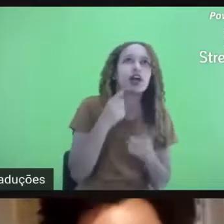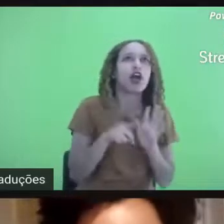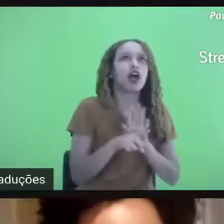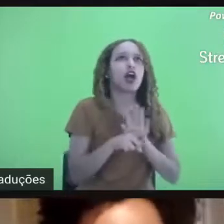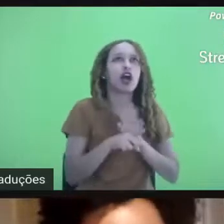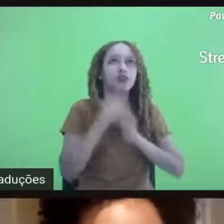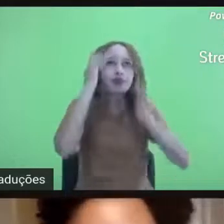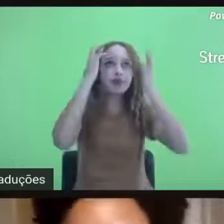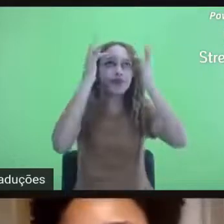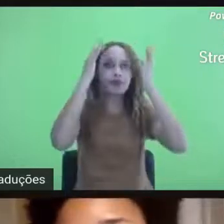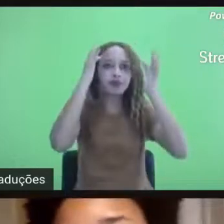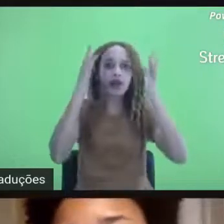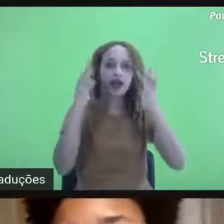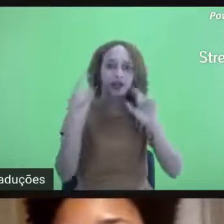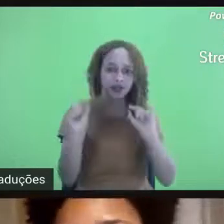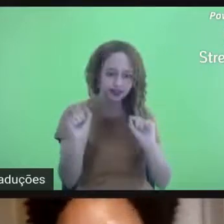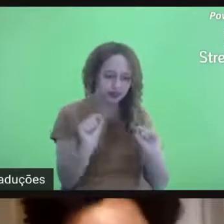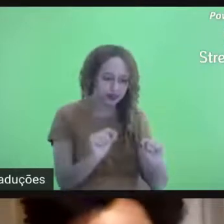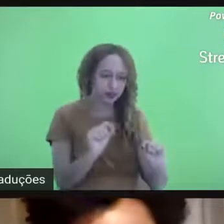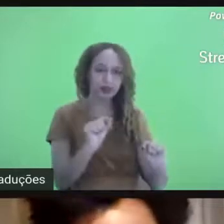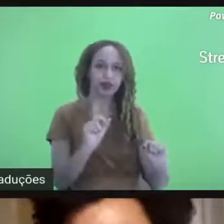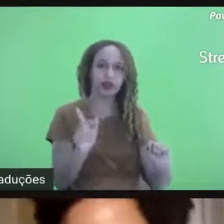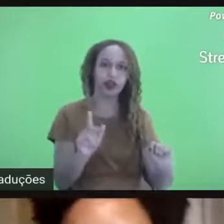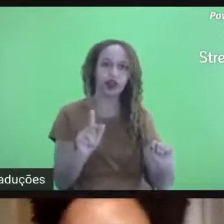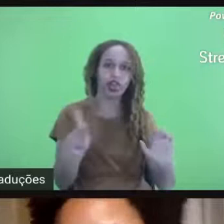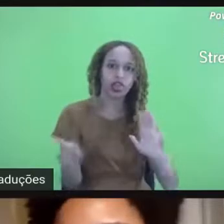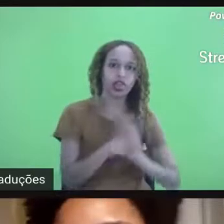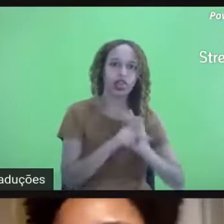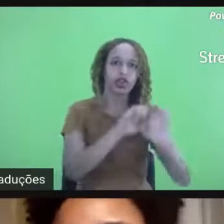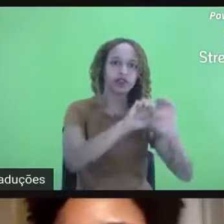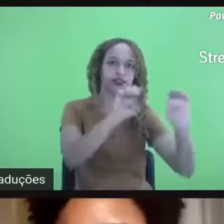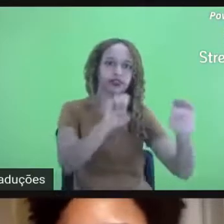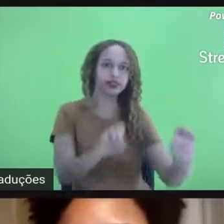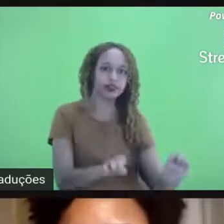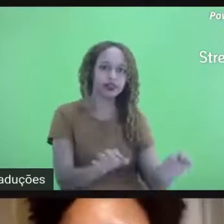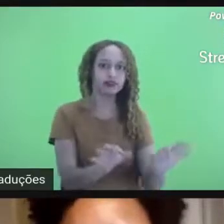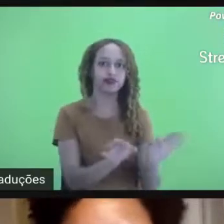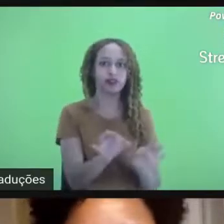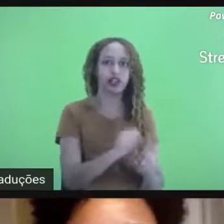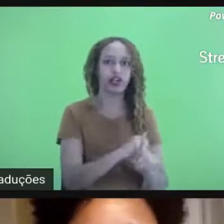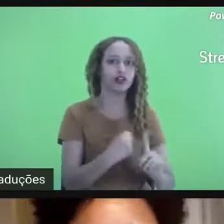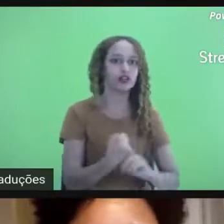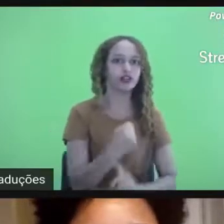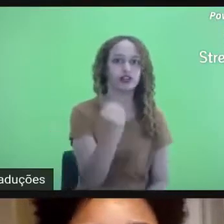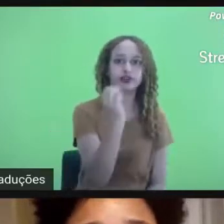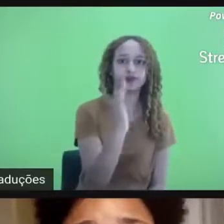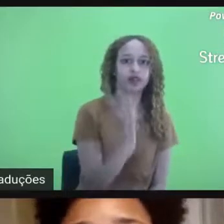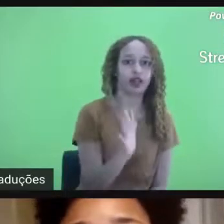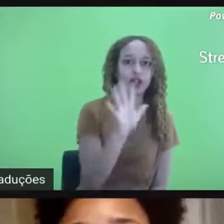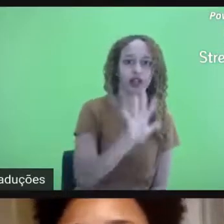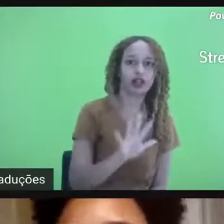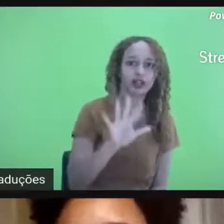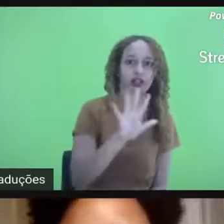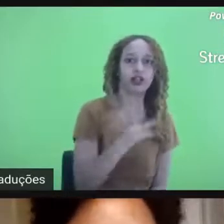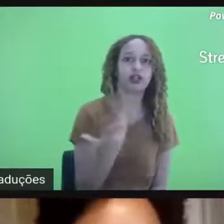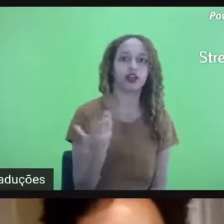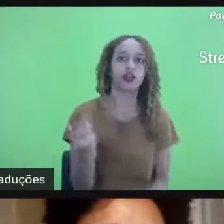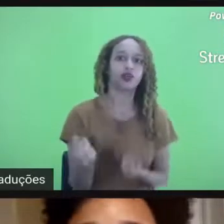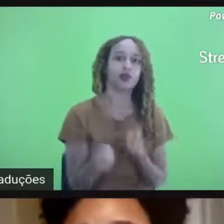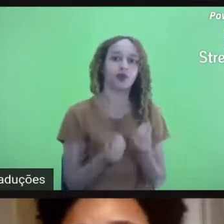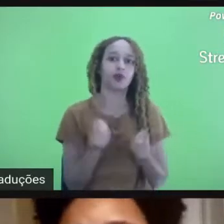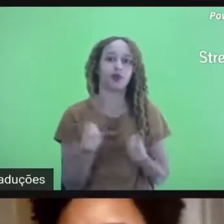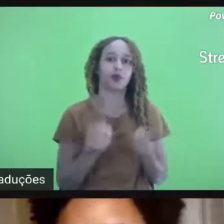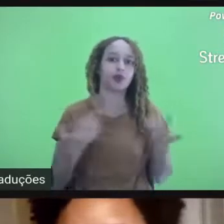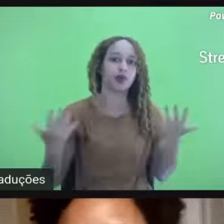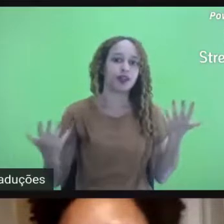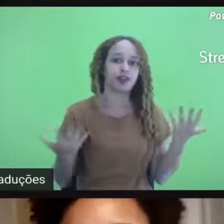faz parte da estrutura de formação da sociedade brasileira como um todo, né? E como a gente poderia,